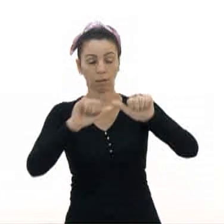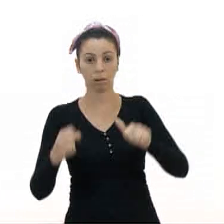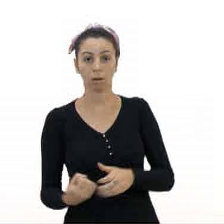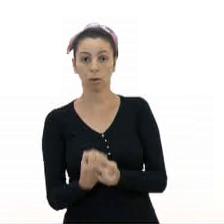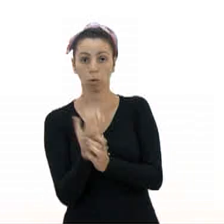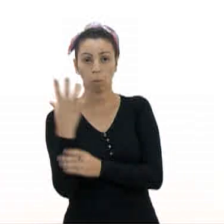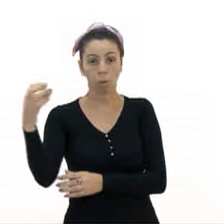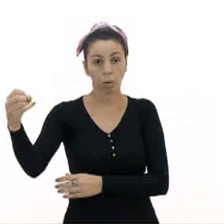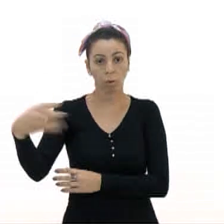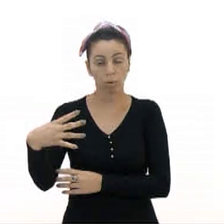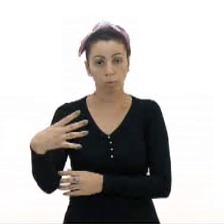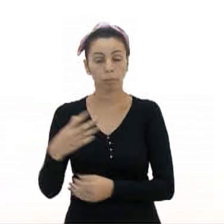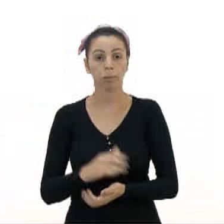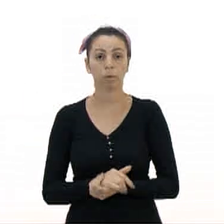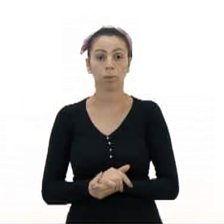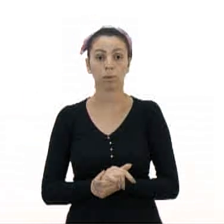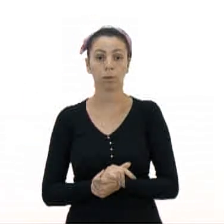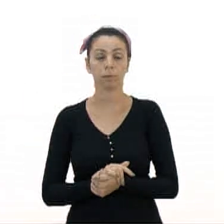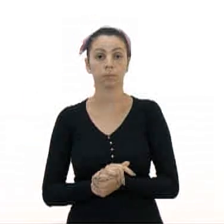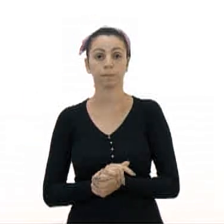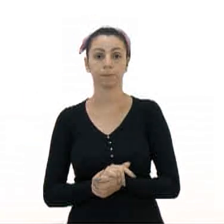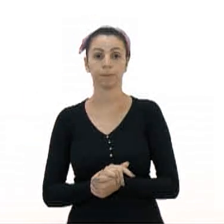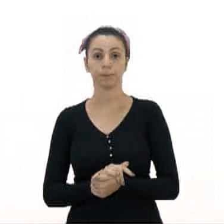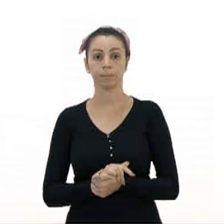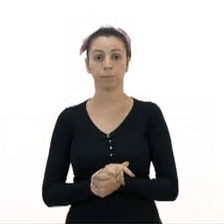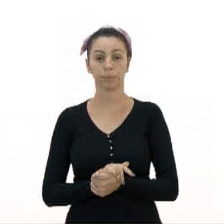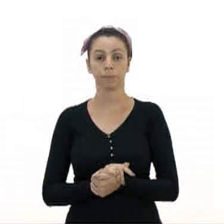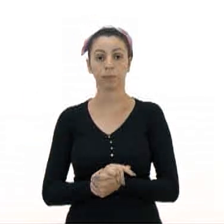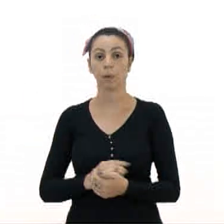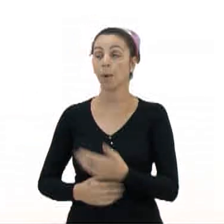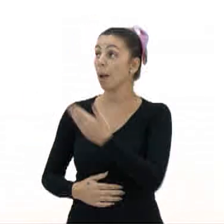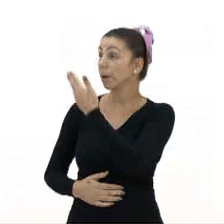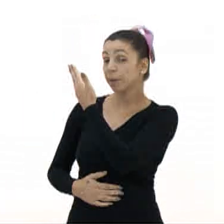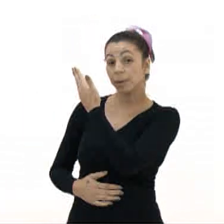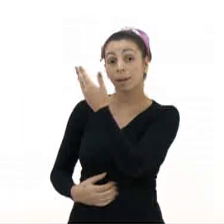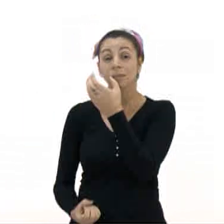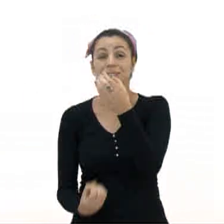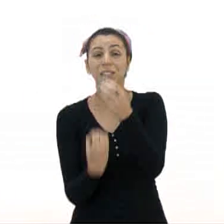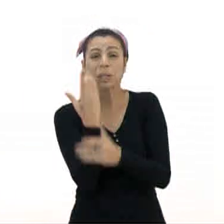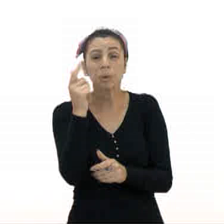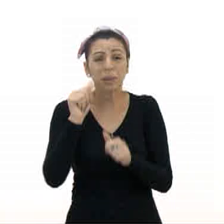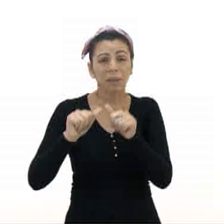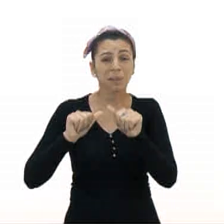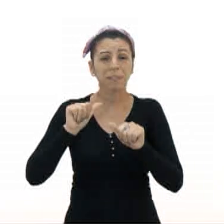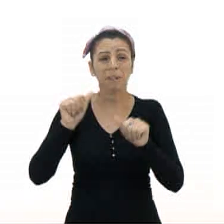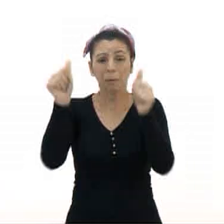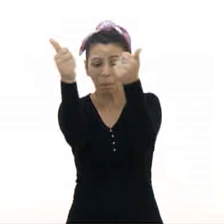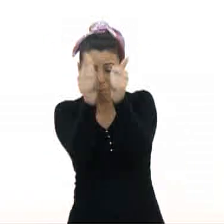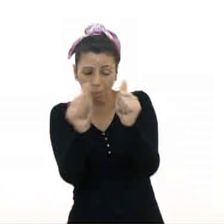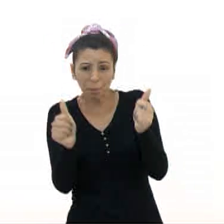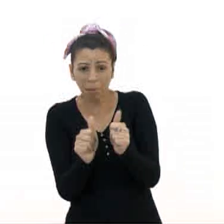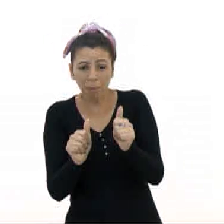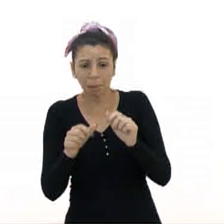renascentista, ela é uma arquitetura sóbria. Aqui não, os caras vão inventar, vão duplicar frontões,